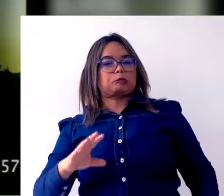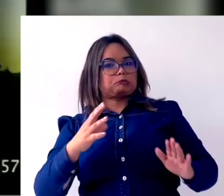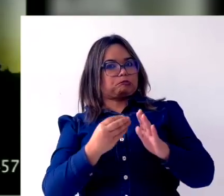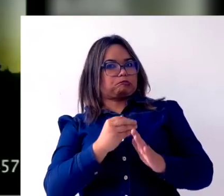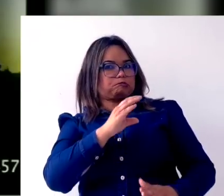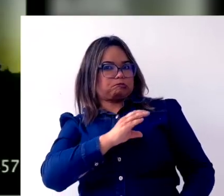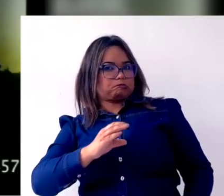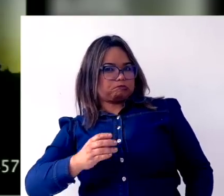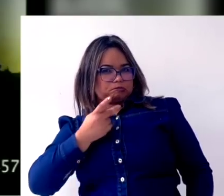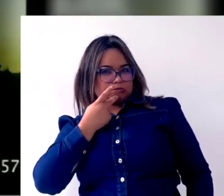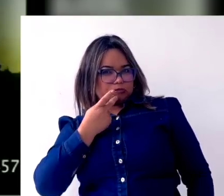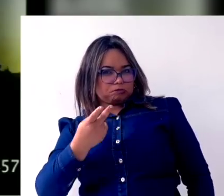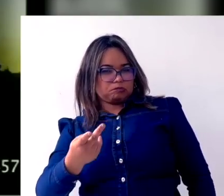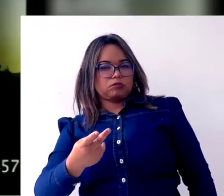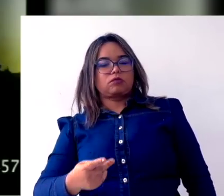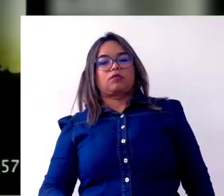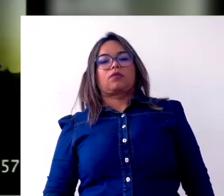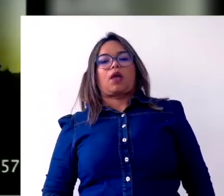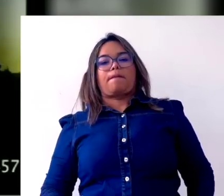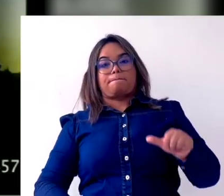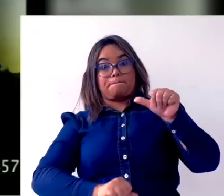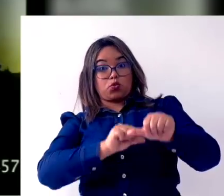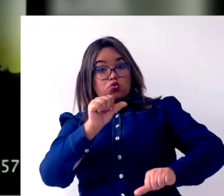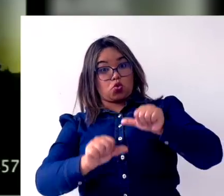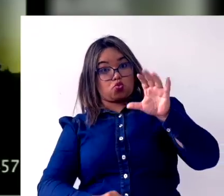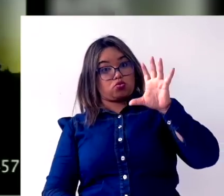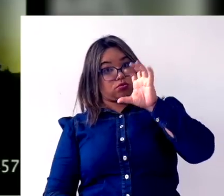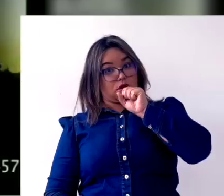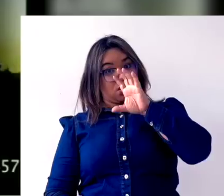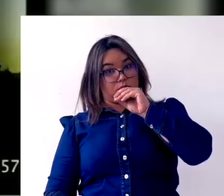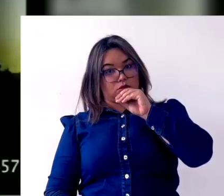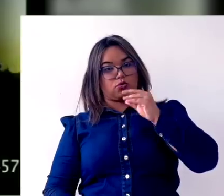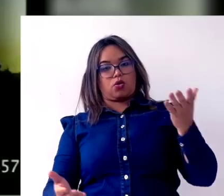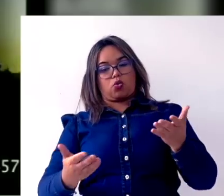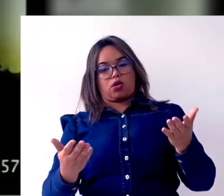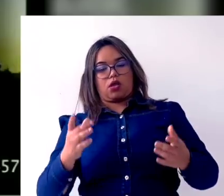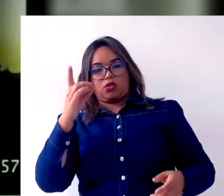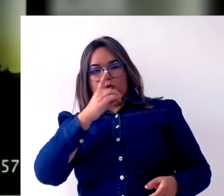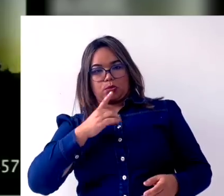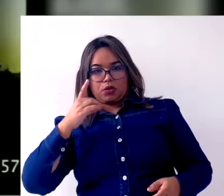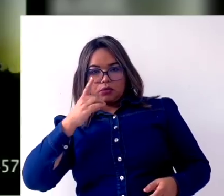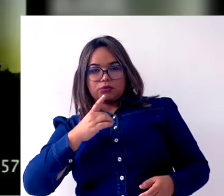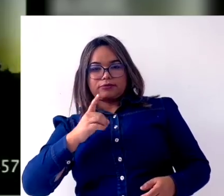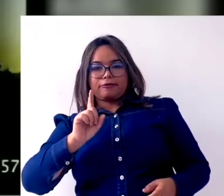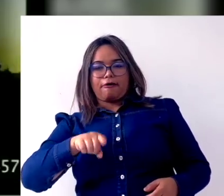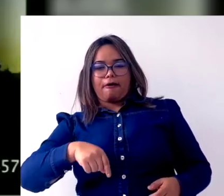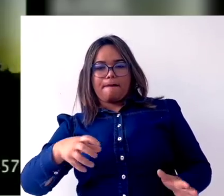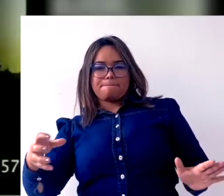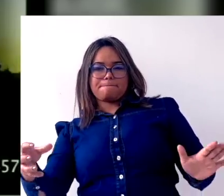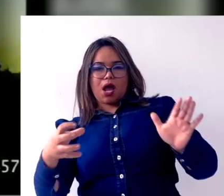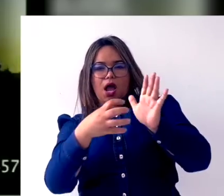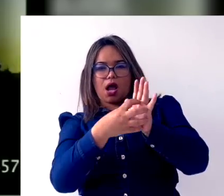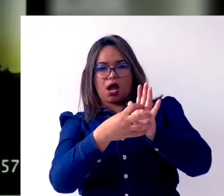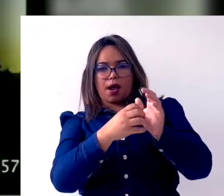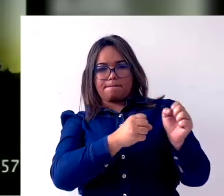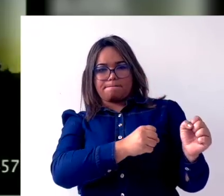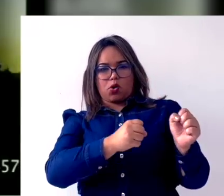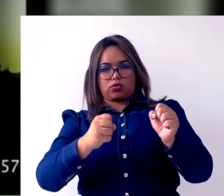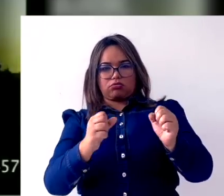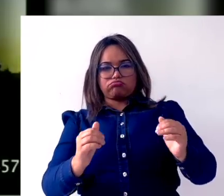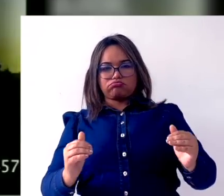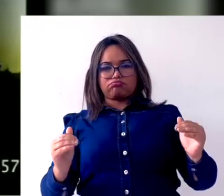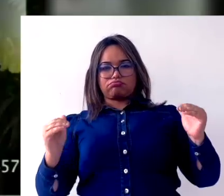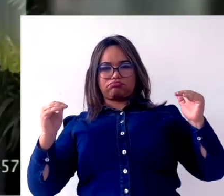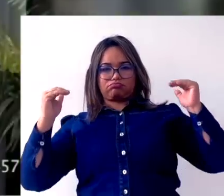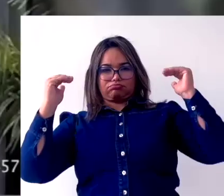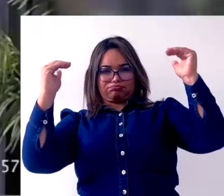foi sua ação. Mudar o sábado para o domingo. E o ato é uma marca de seu poder eclesiástico e de sua autoridade em